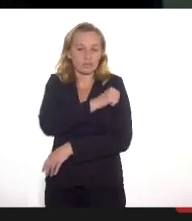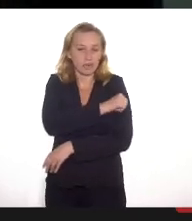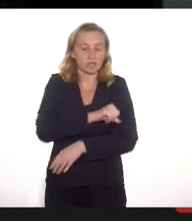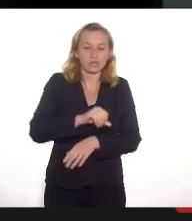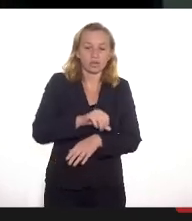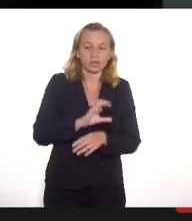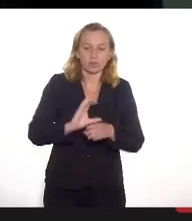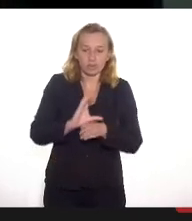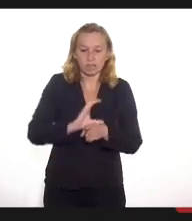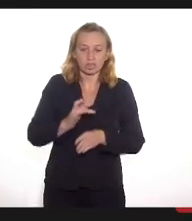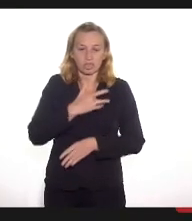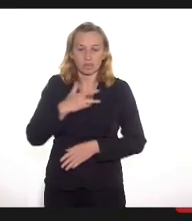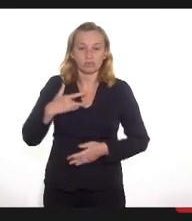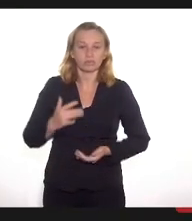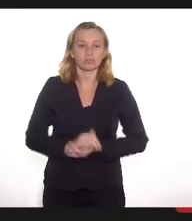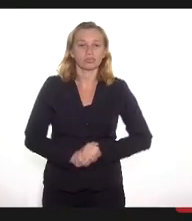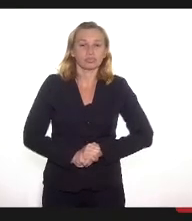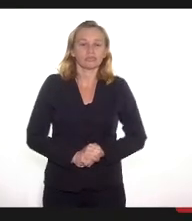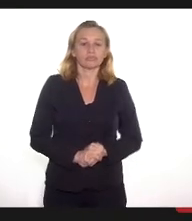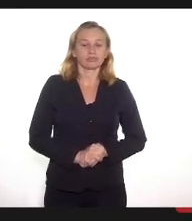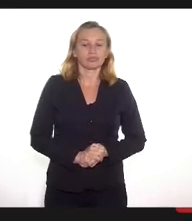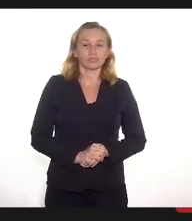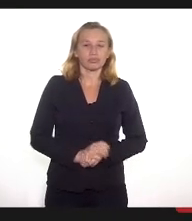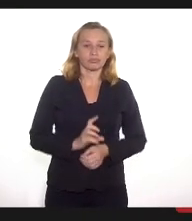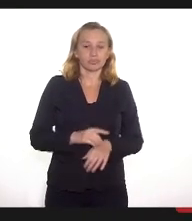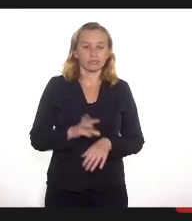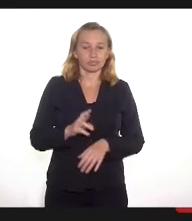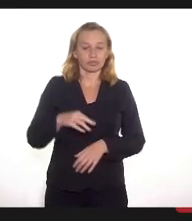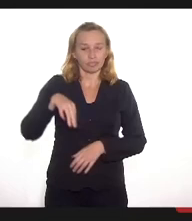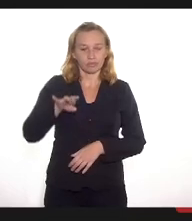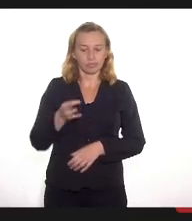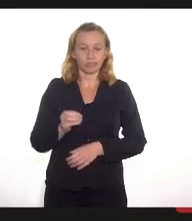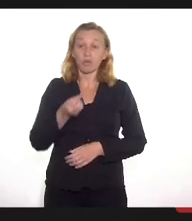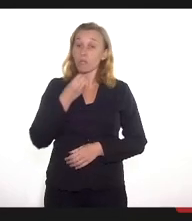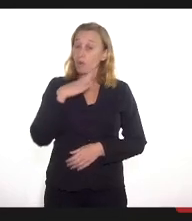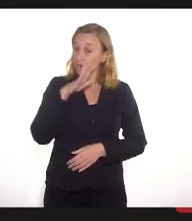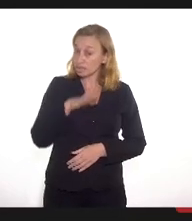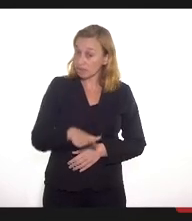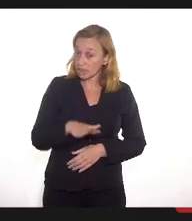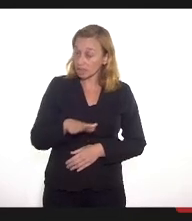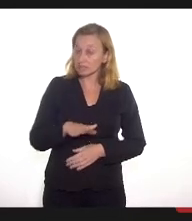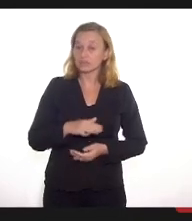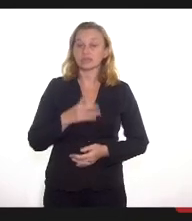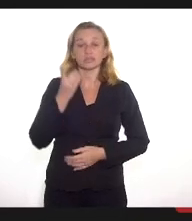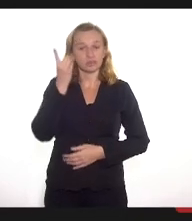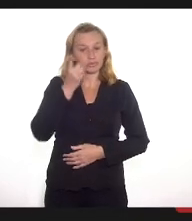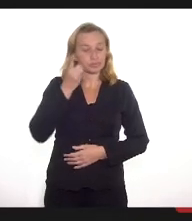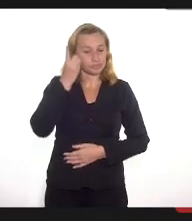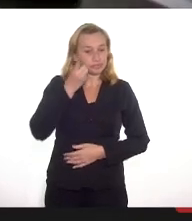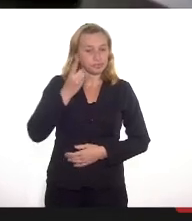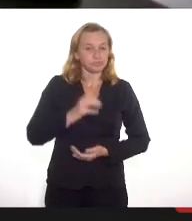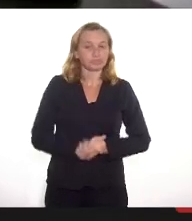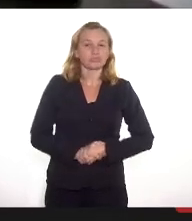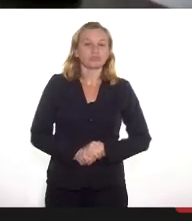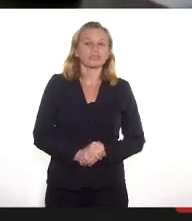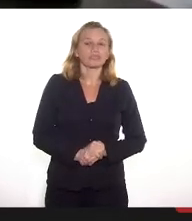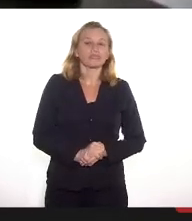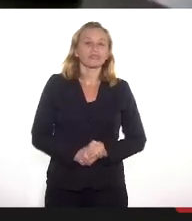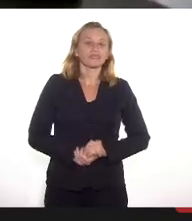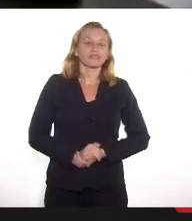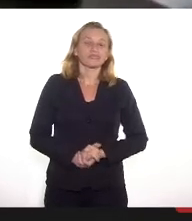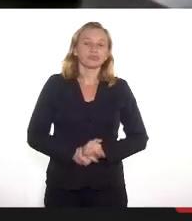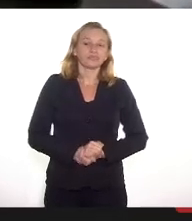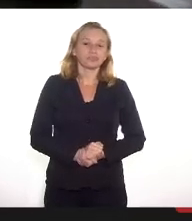Saúde Dr Mário César Oi boa tarde Silva libertado para Doutora deputada